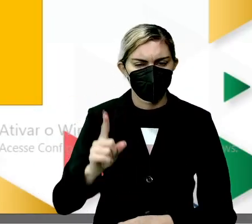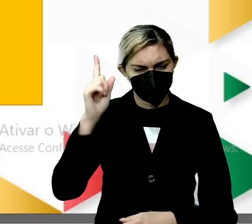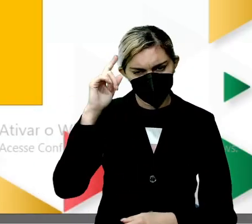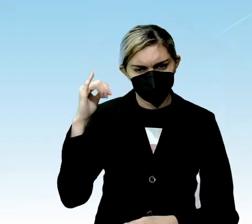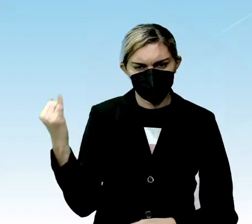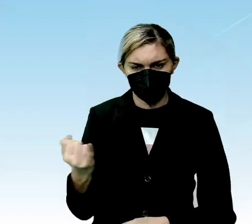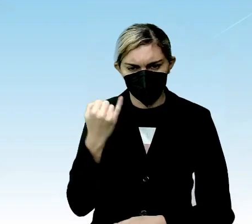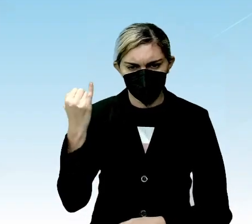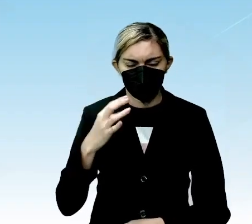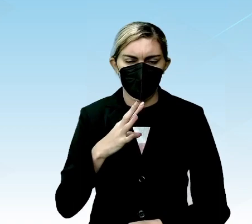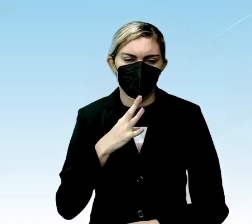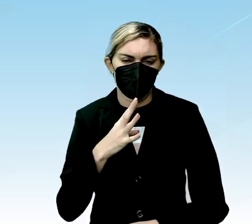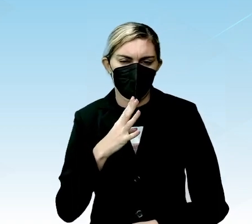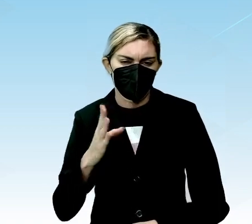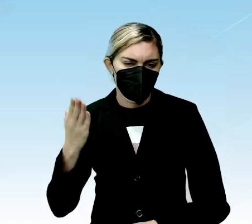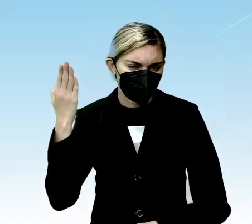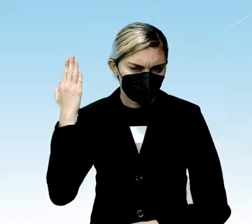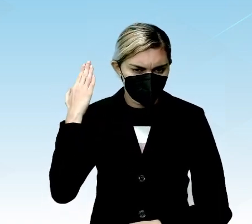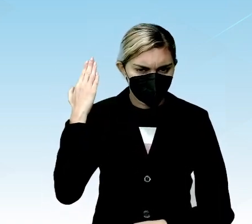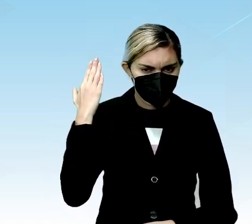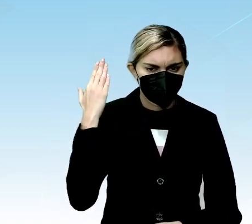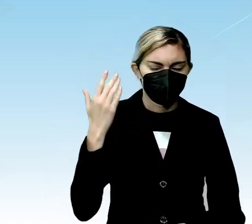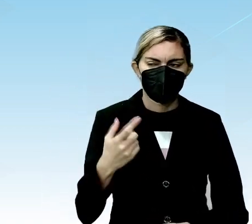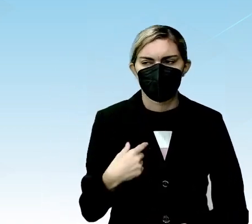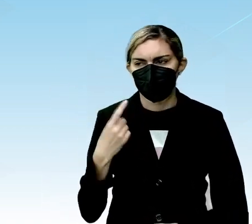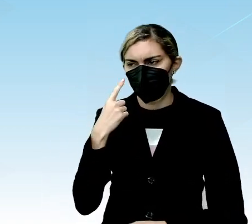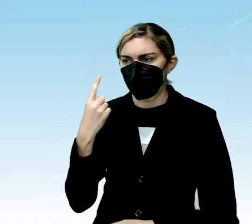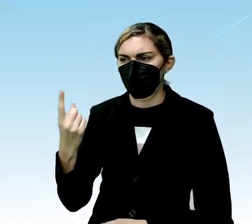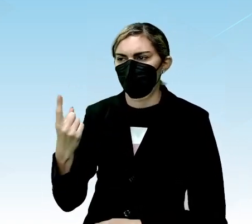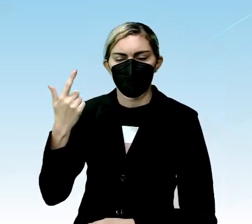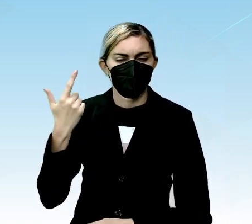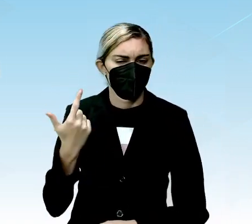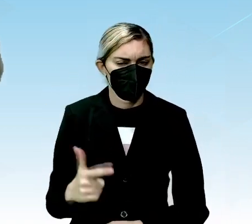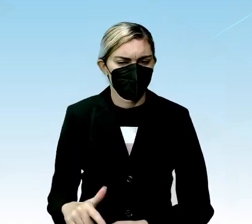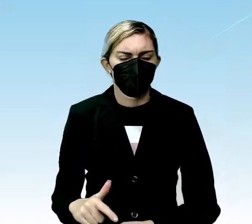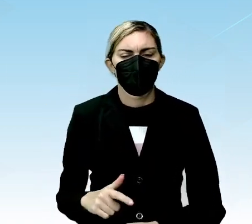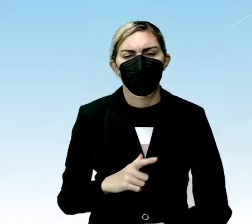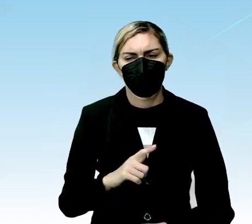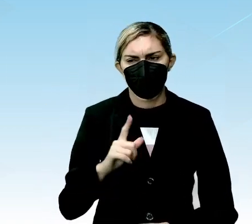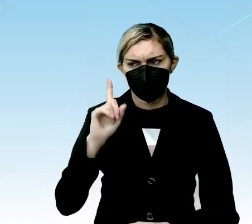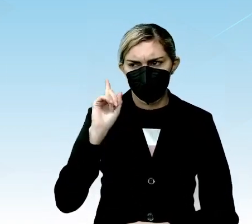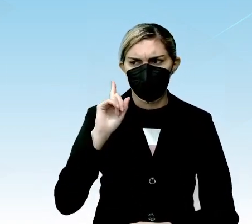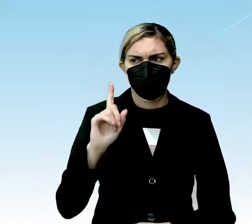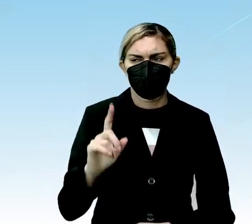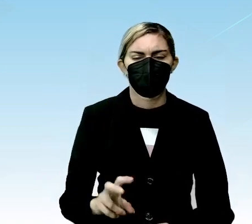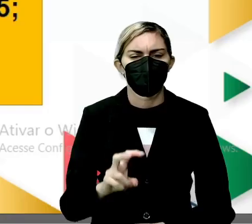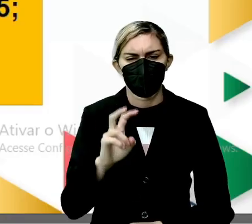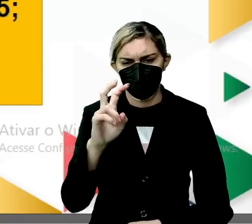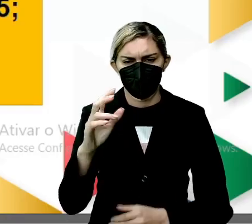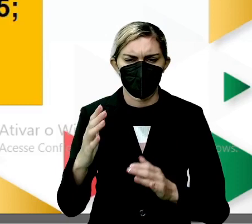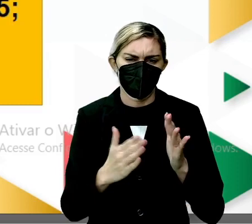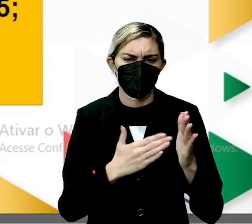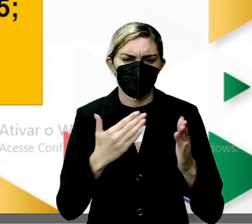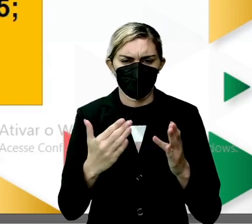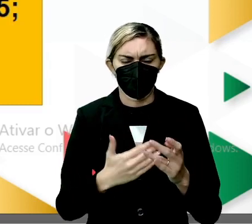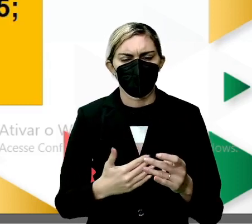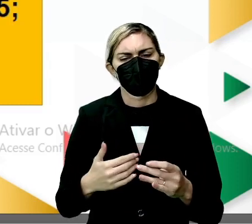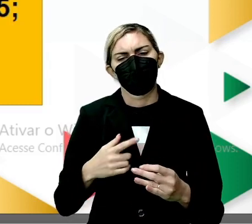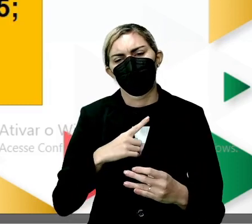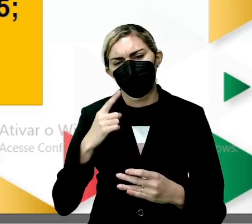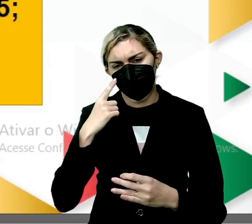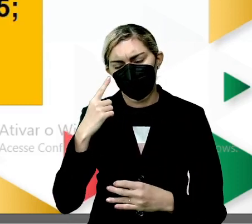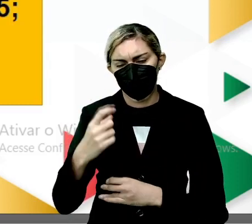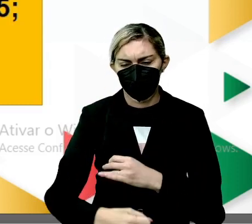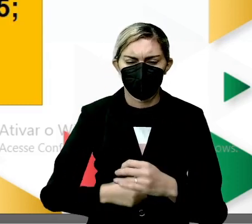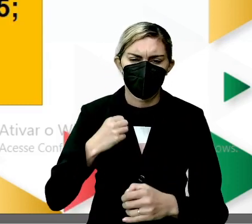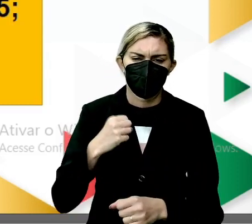conhecer, certo? E vamos adiante. Olha aqui mais uma vez os 5 livros basilares. Então, lembra, olha só o